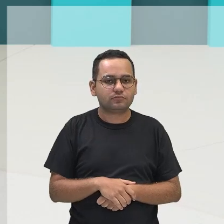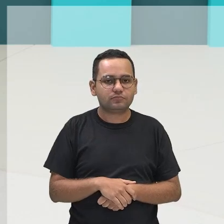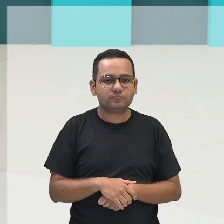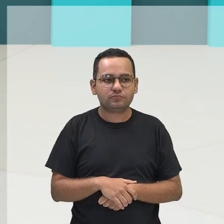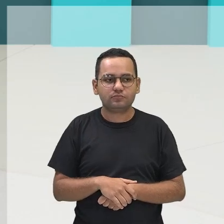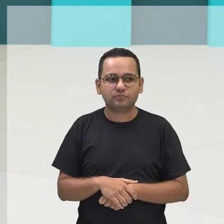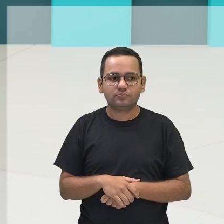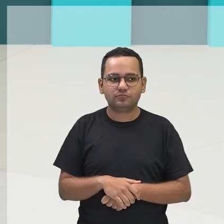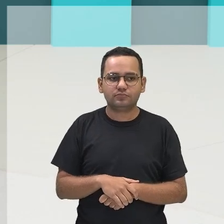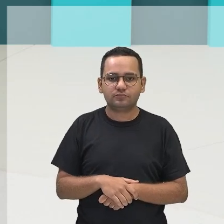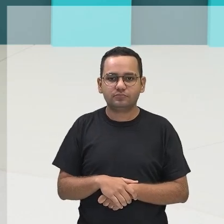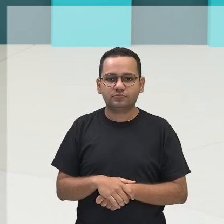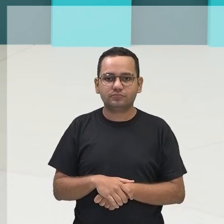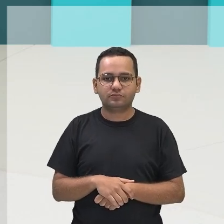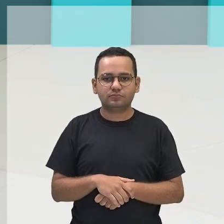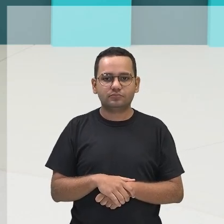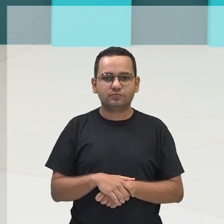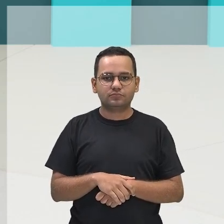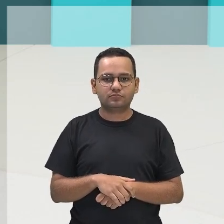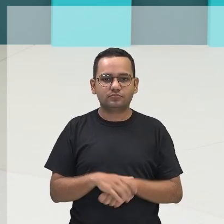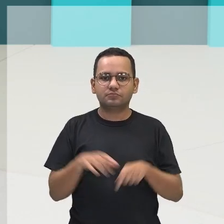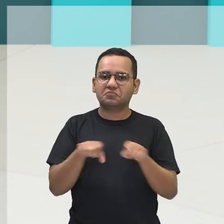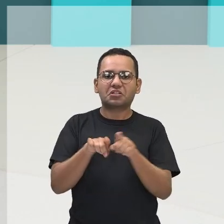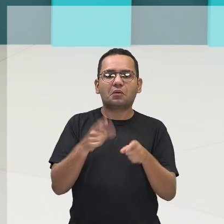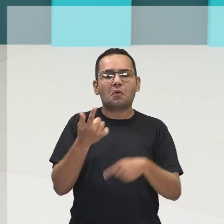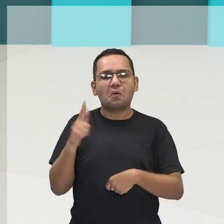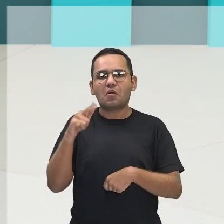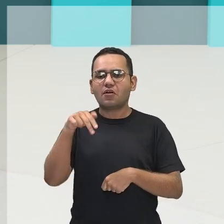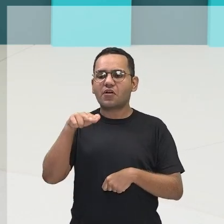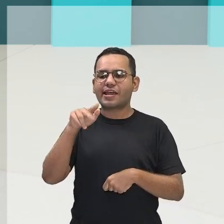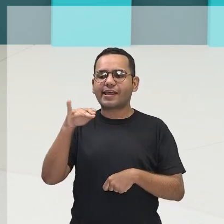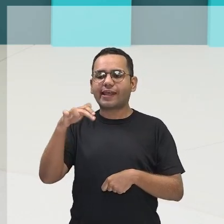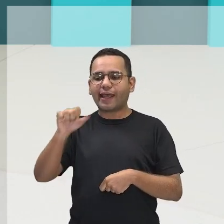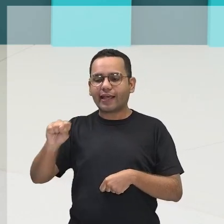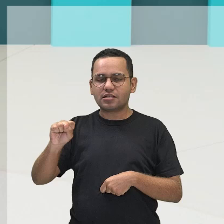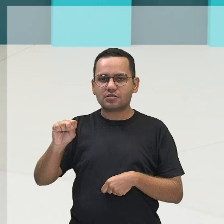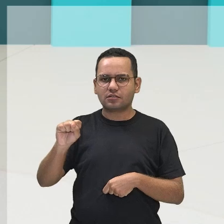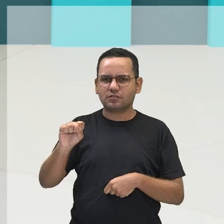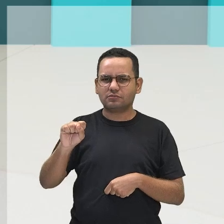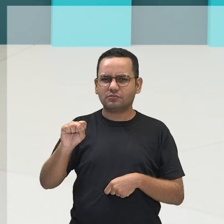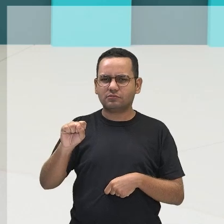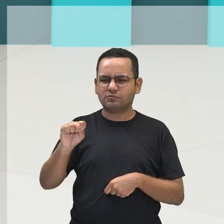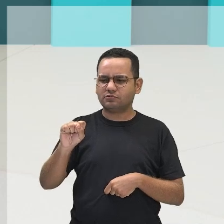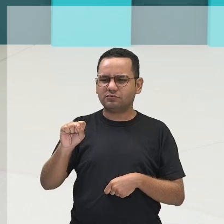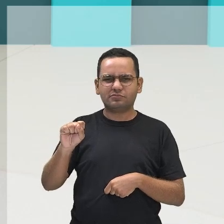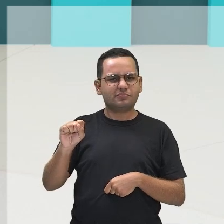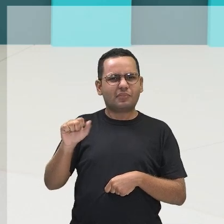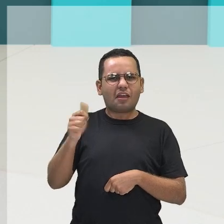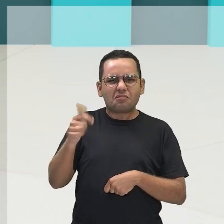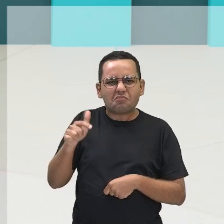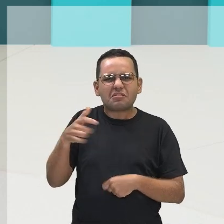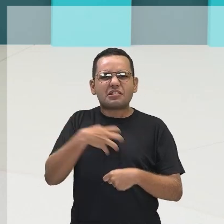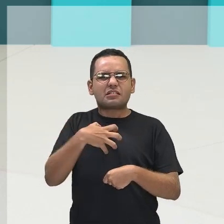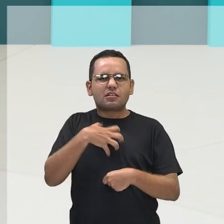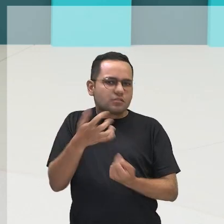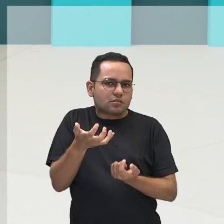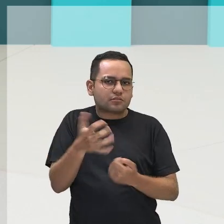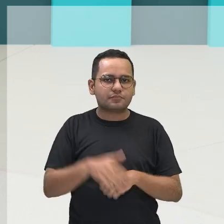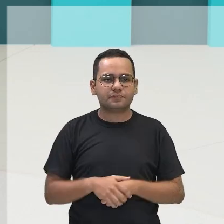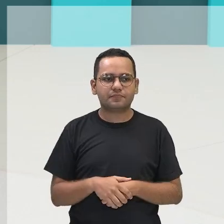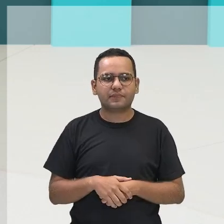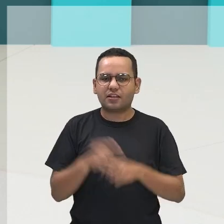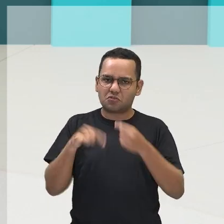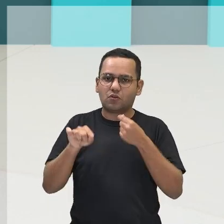acontecer com quem? A pessoa com quem ela simpatizou, viu que não faz sentido? Então, é por esse motivo que eu